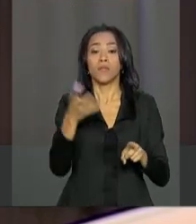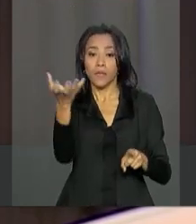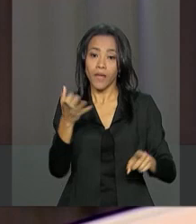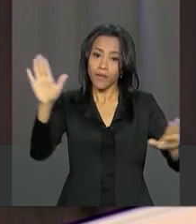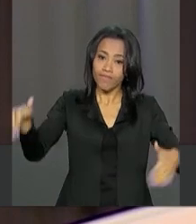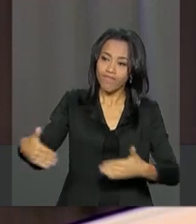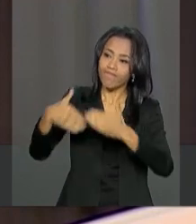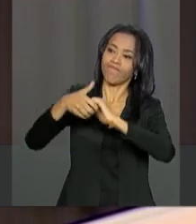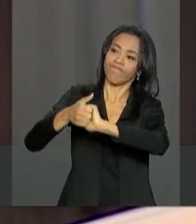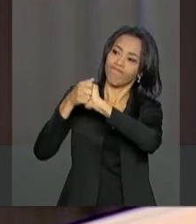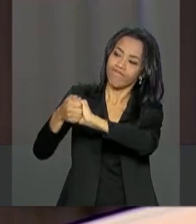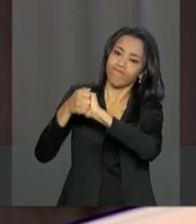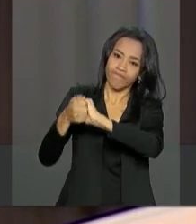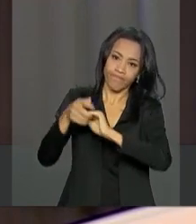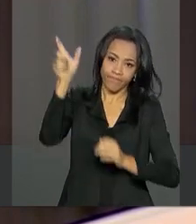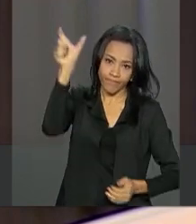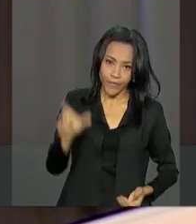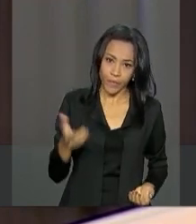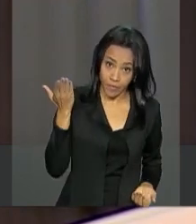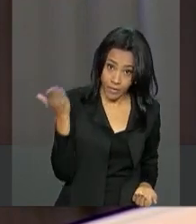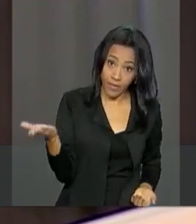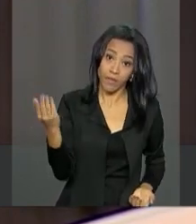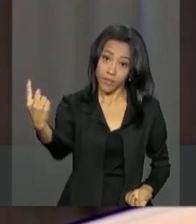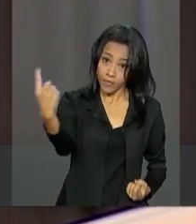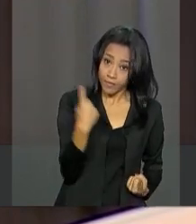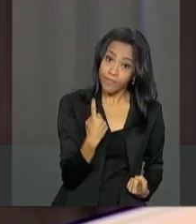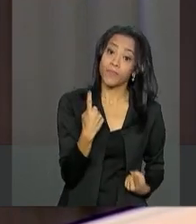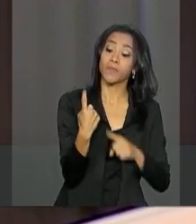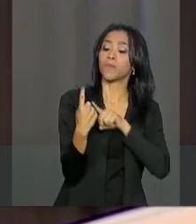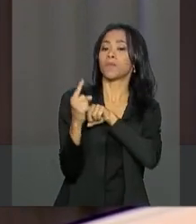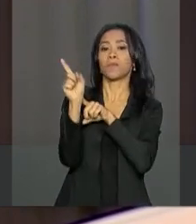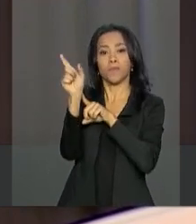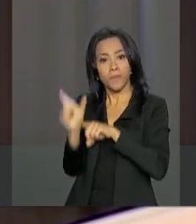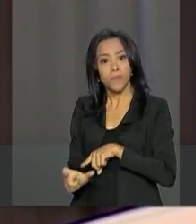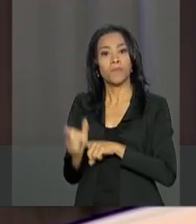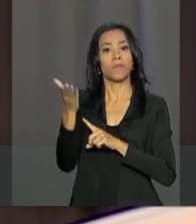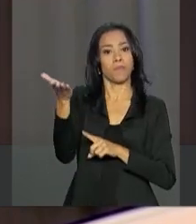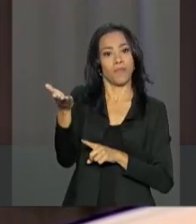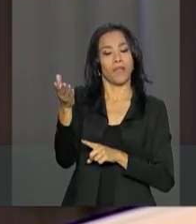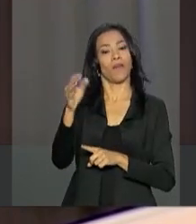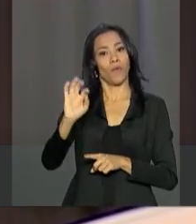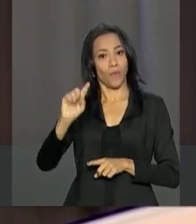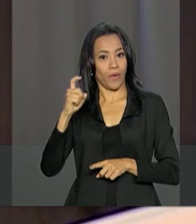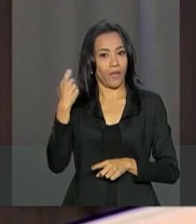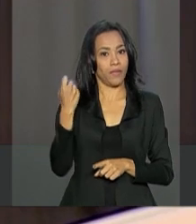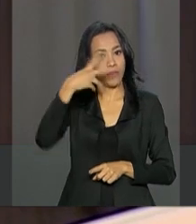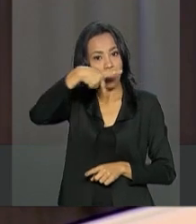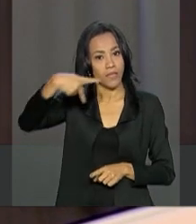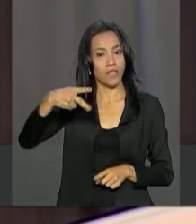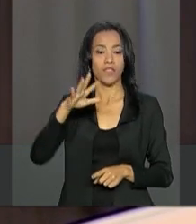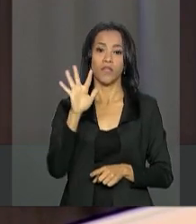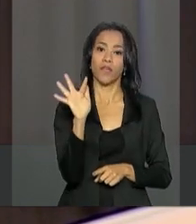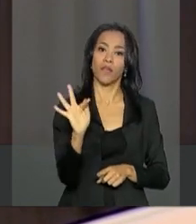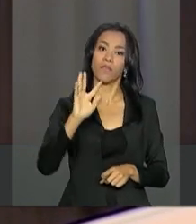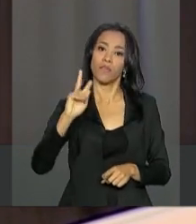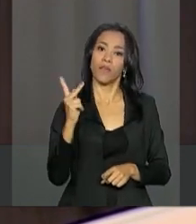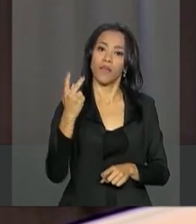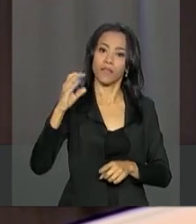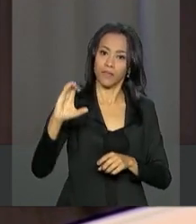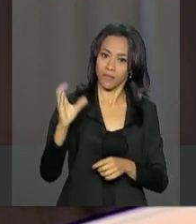pela oportunidade de trazer aqui pessoas como o presidente Fernando Henrique Cardoso, que